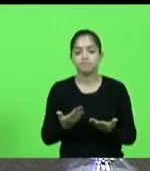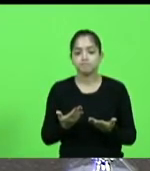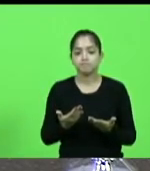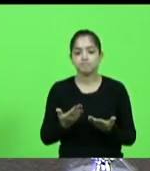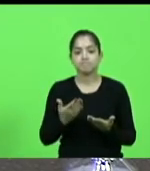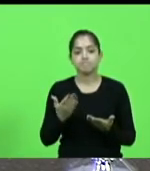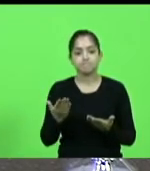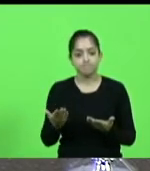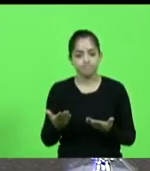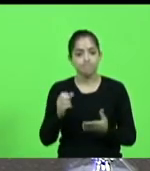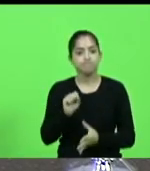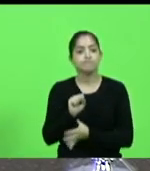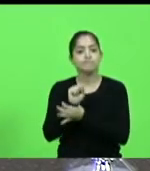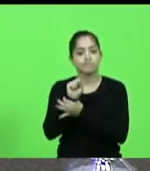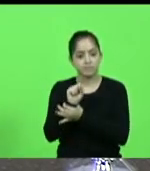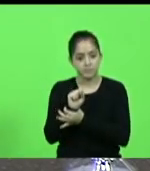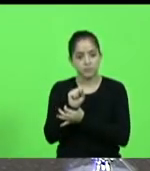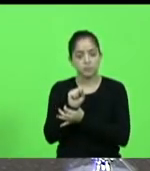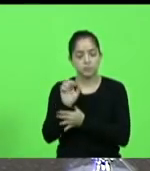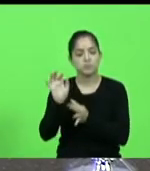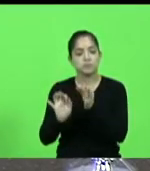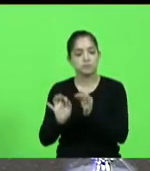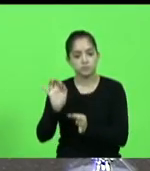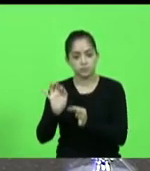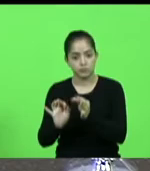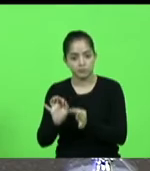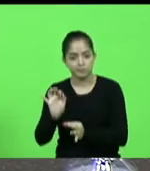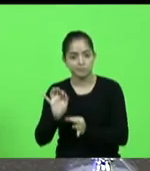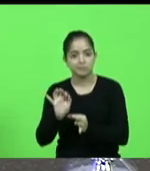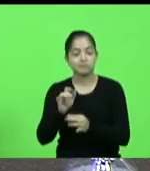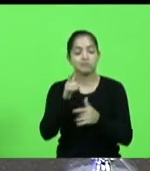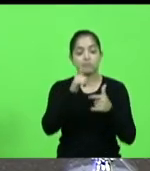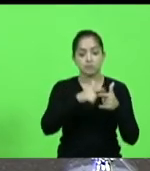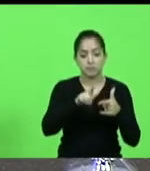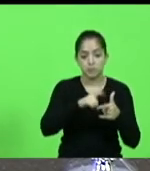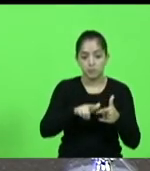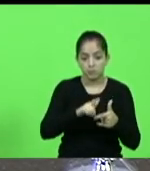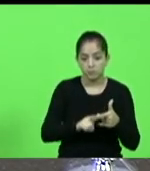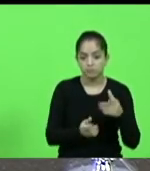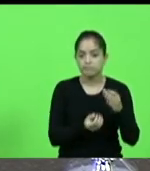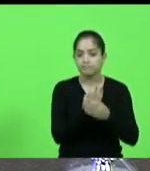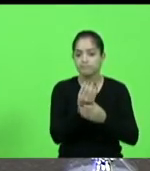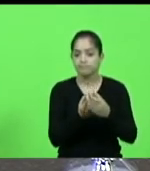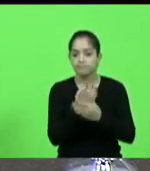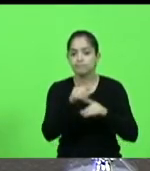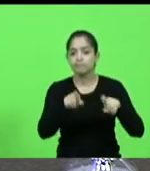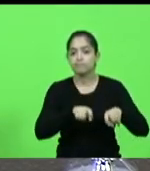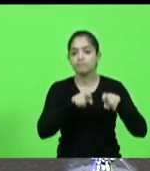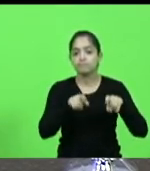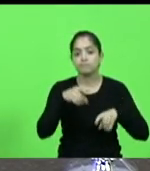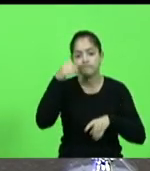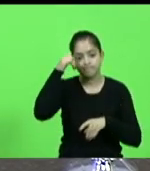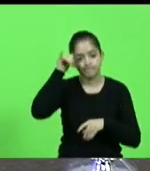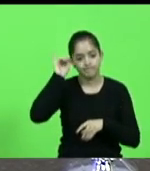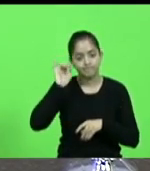enorme insegurança jurídica e problemas sérios para a produção agropecuária de Santa